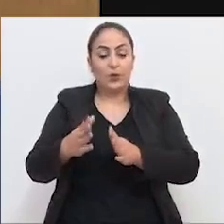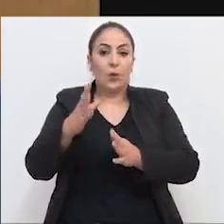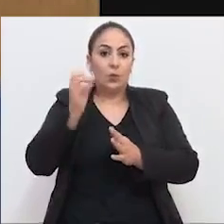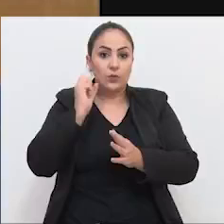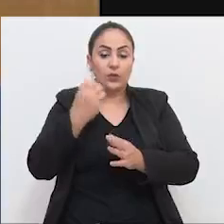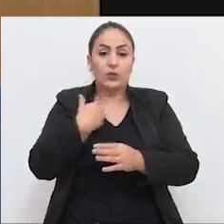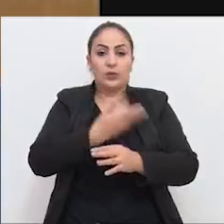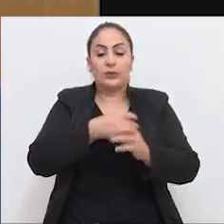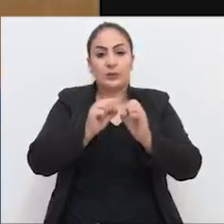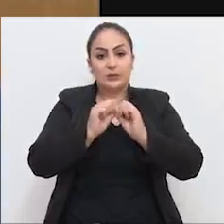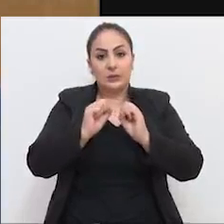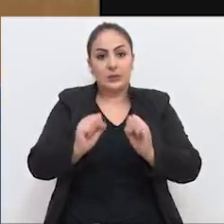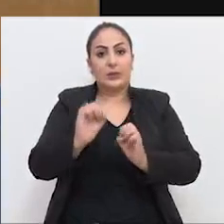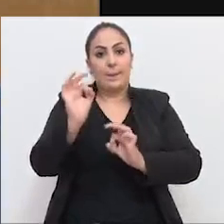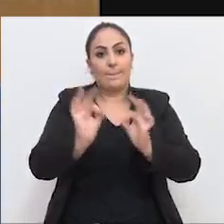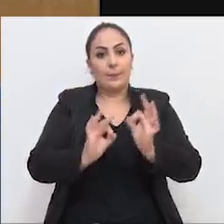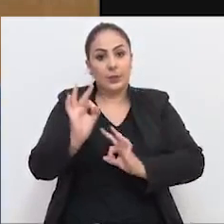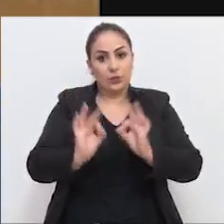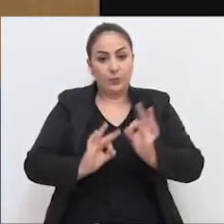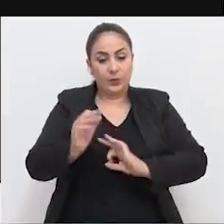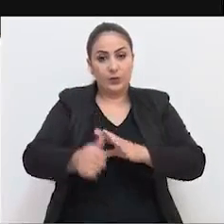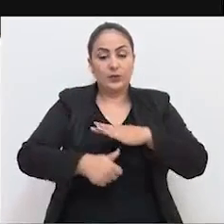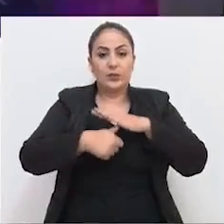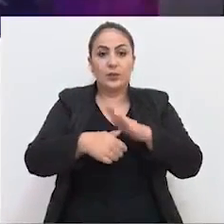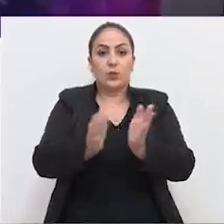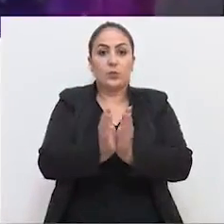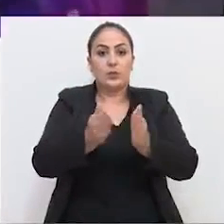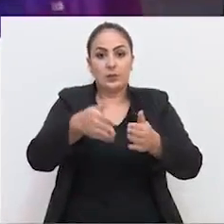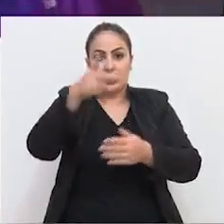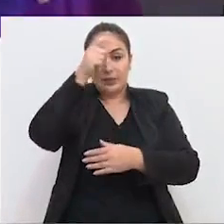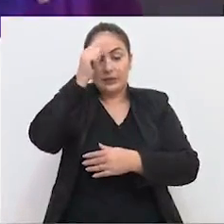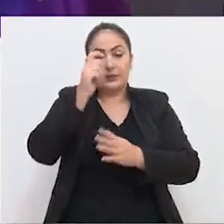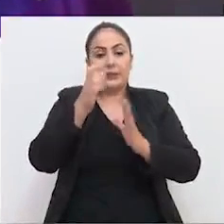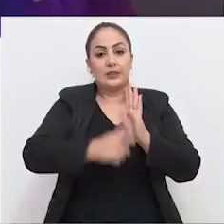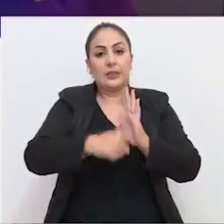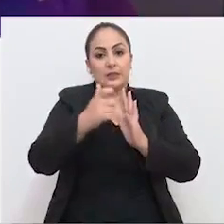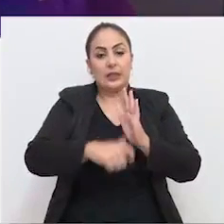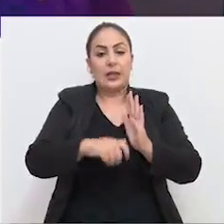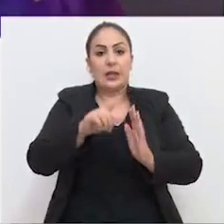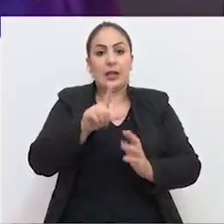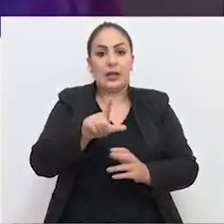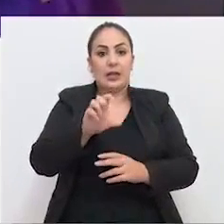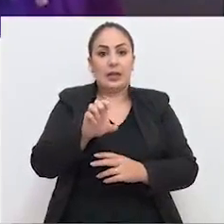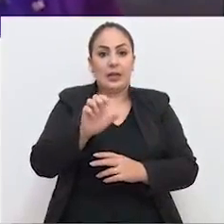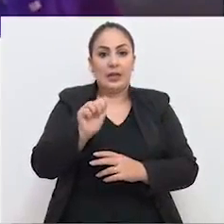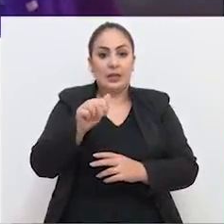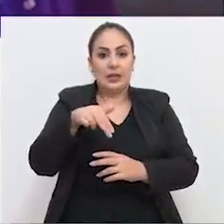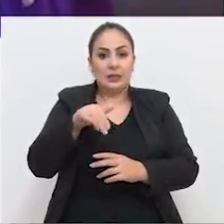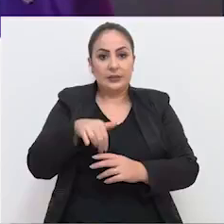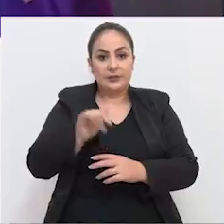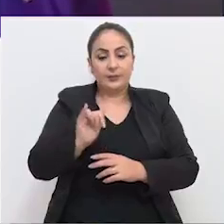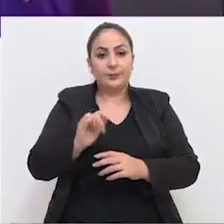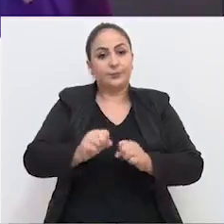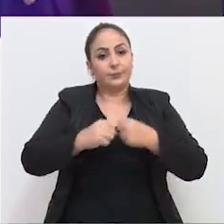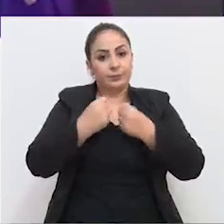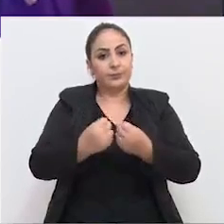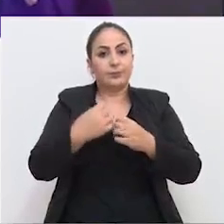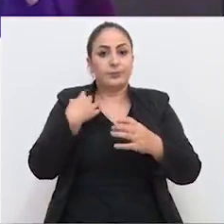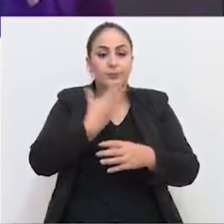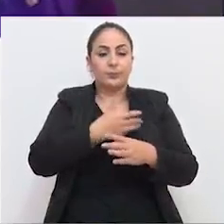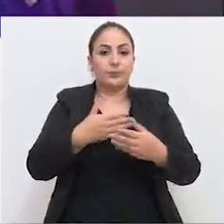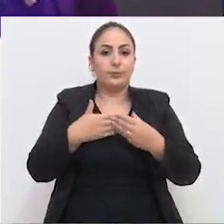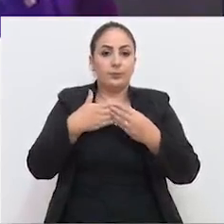aqui a nossa secretária de Planejamento, que lidera o Comitê de Análise de Dados, a secretária Leani, para reforçar a quem está